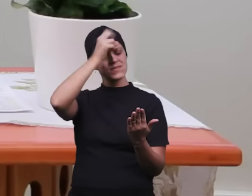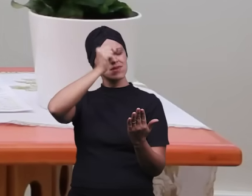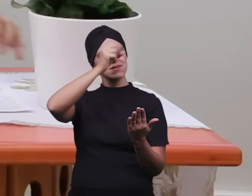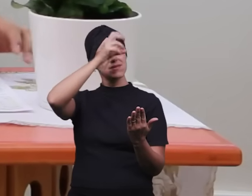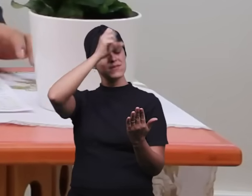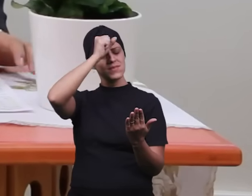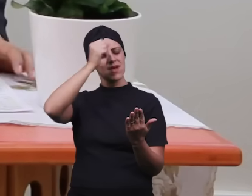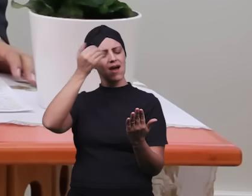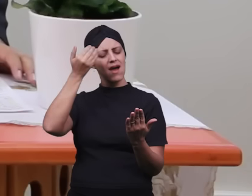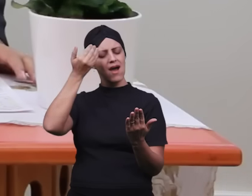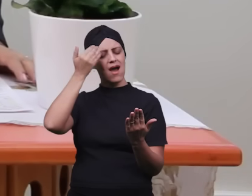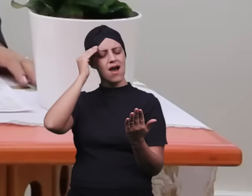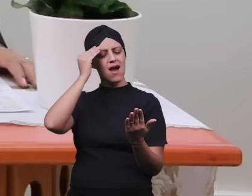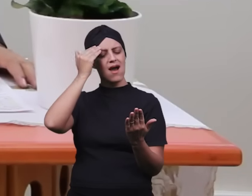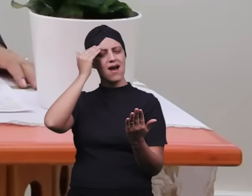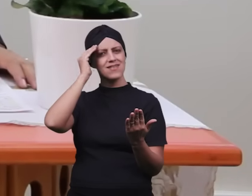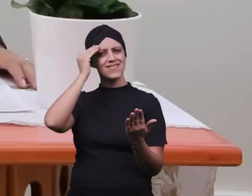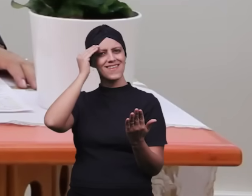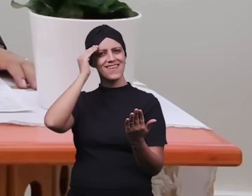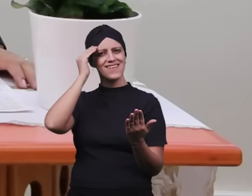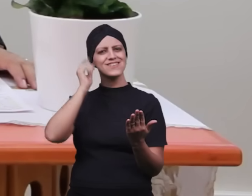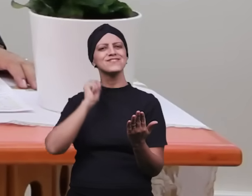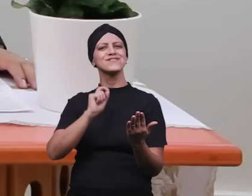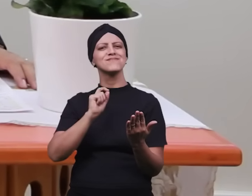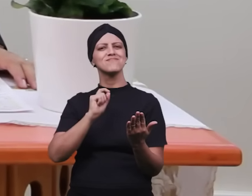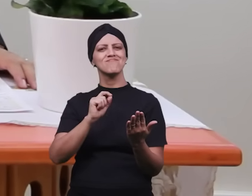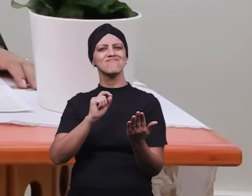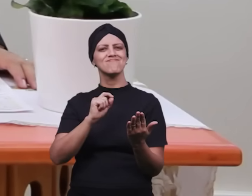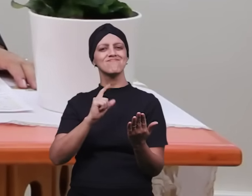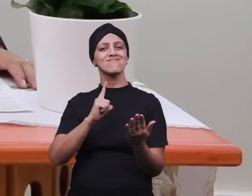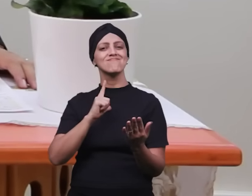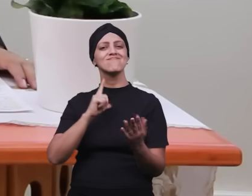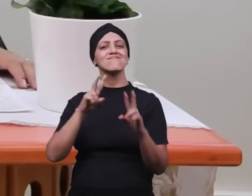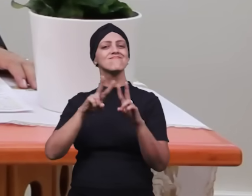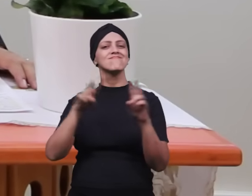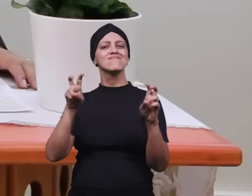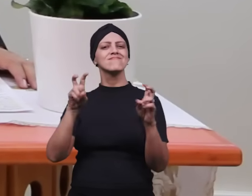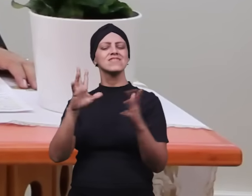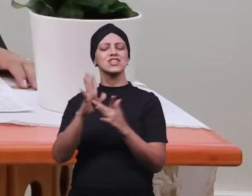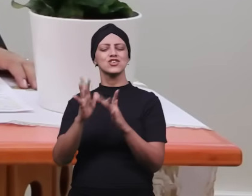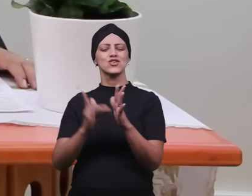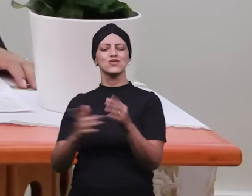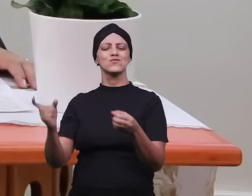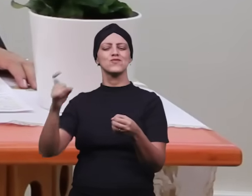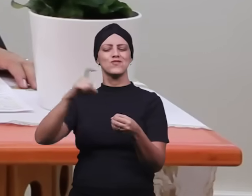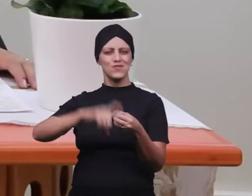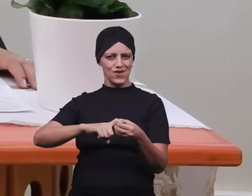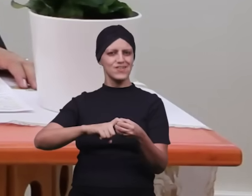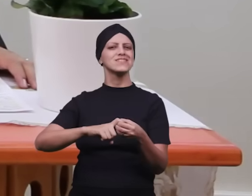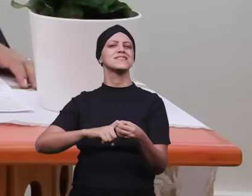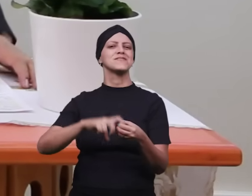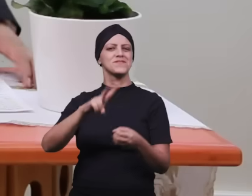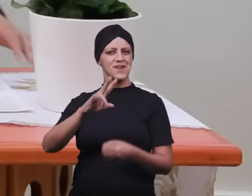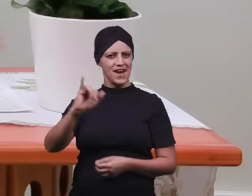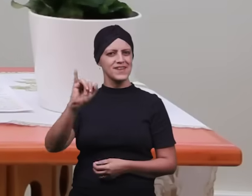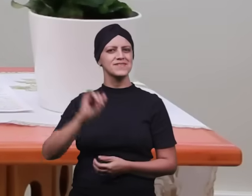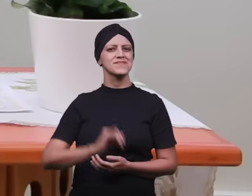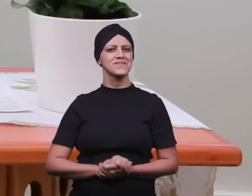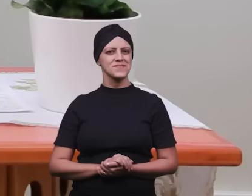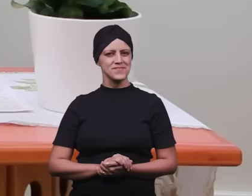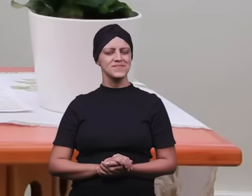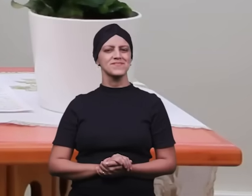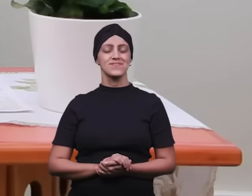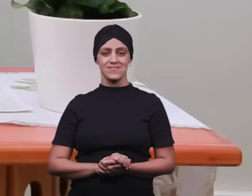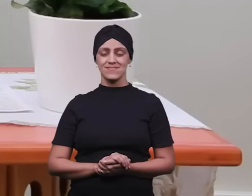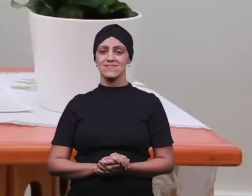palavra, você vai entender que existe uma grande mensagem, que é a mensagem da volta de Jesus, que está até